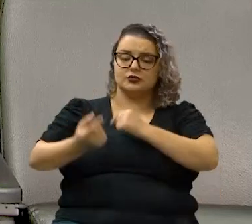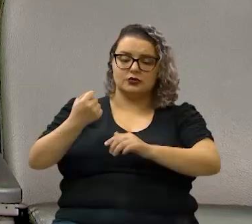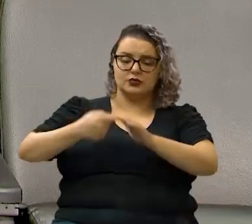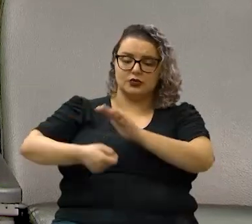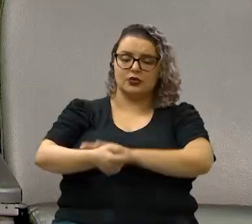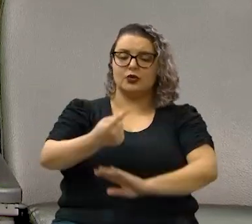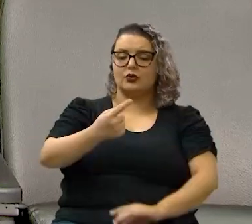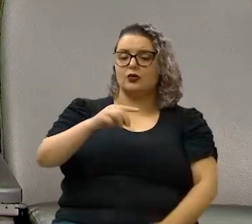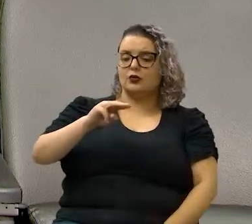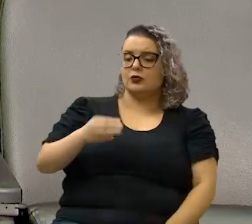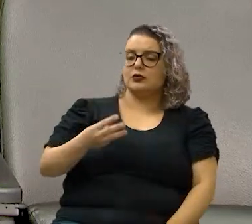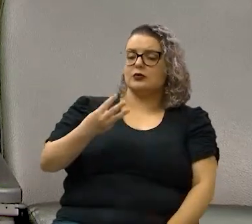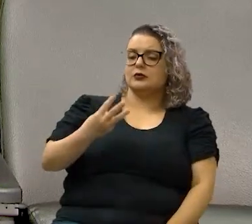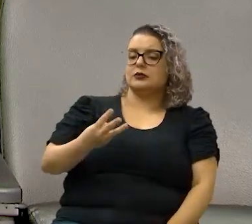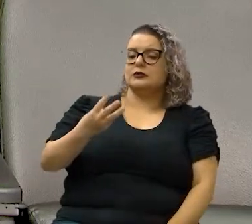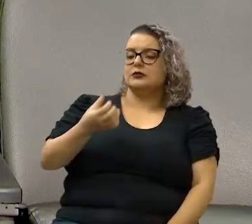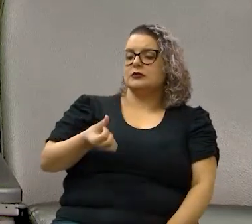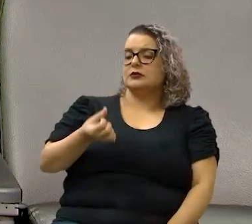R$